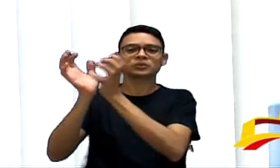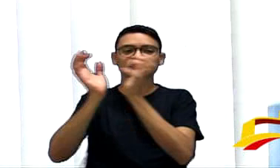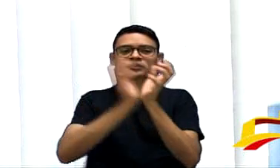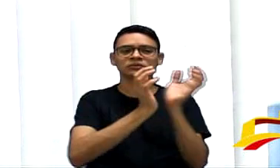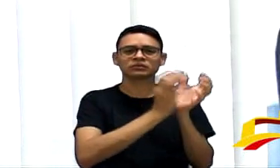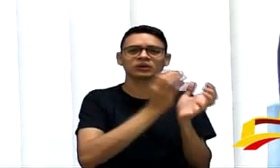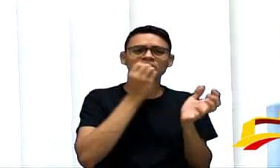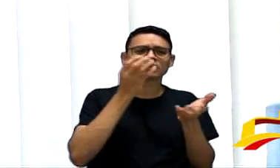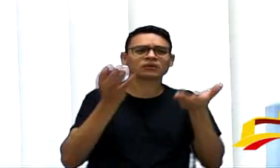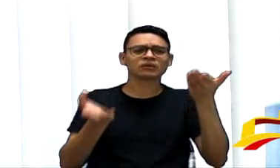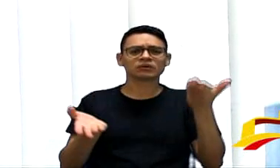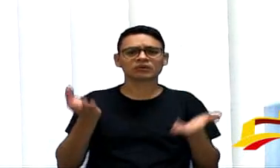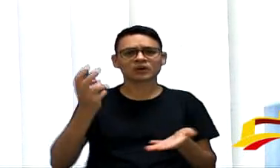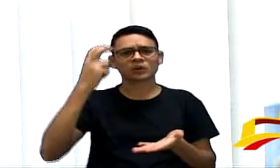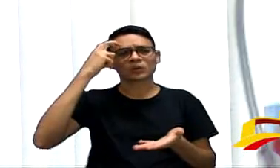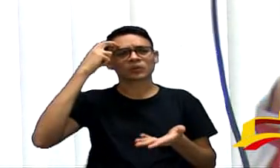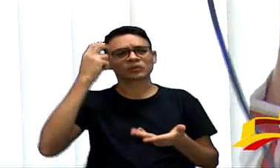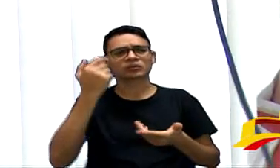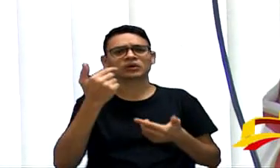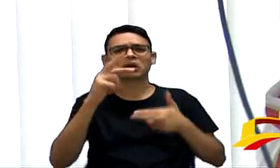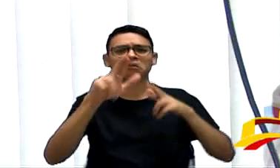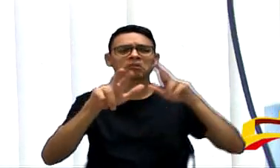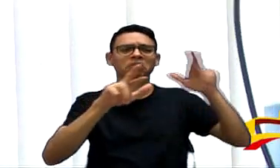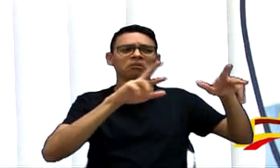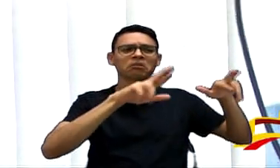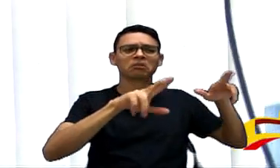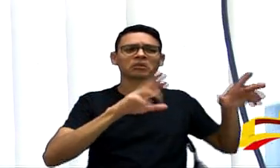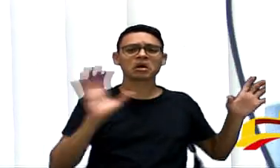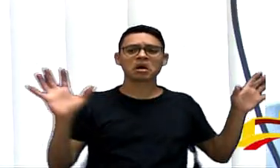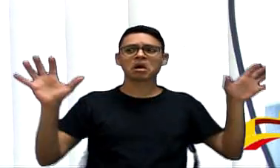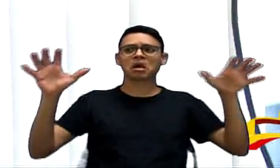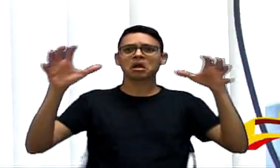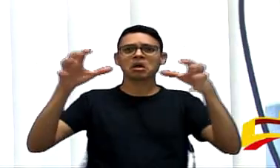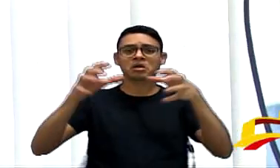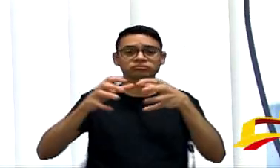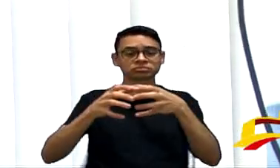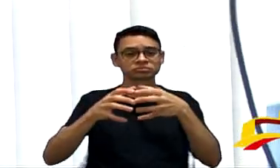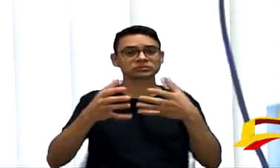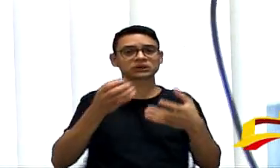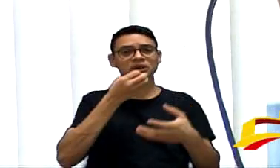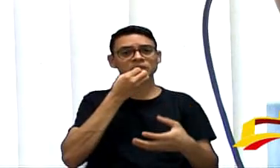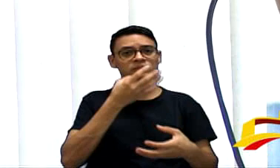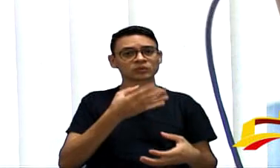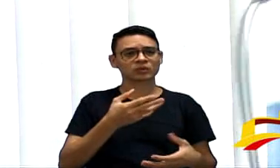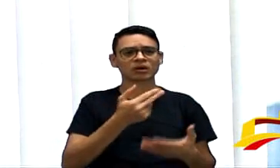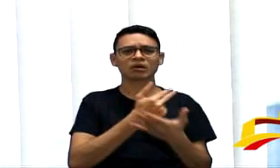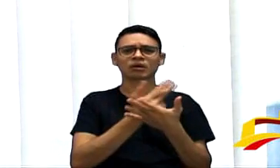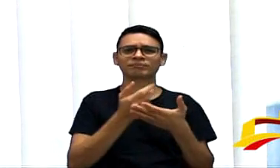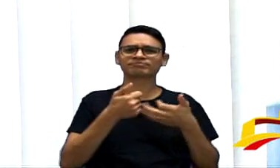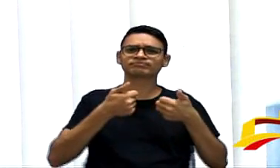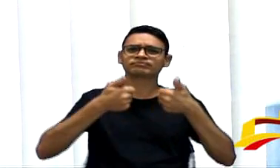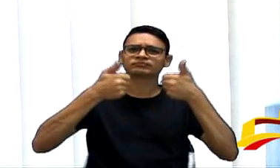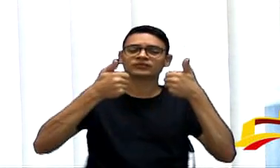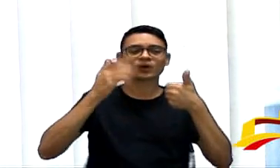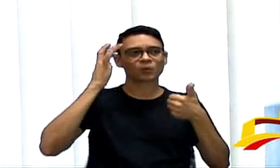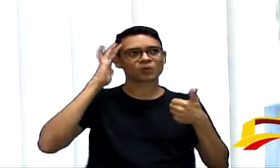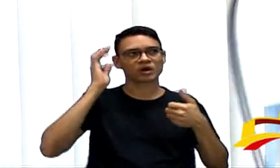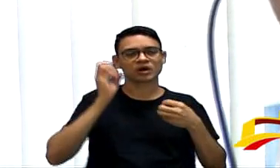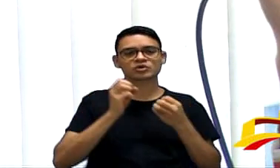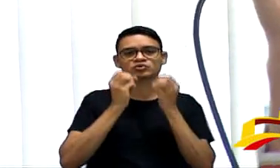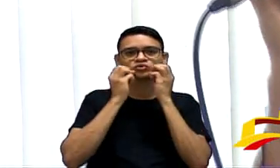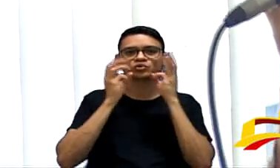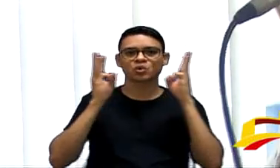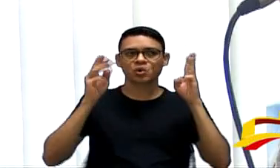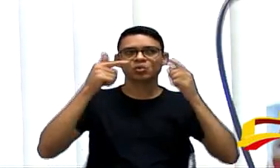houve cultura de várias formas. Então, acho que a gente tem que ter... Cultura de qualidade, né, temos, vereadora? Que ter aí várias... outros shows, né?